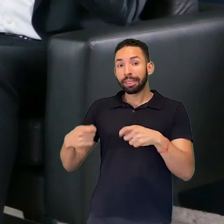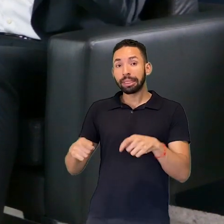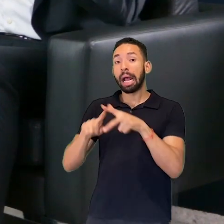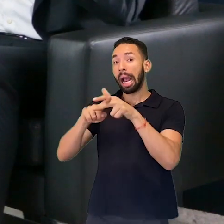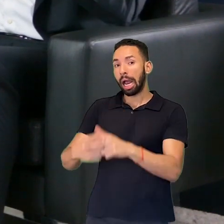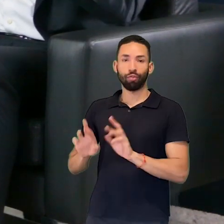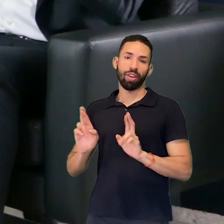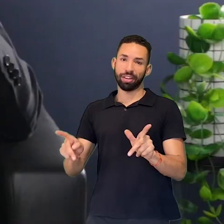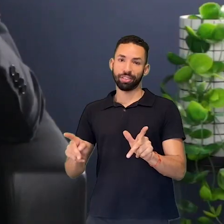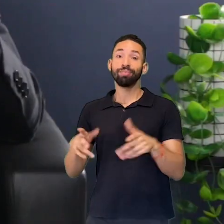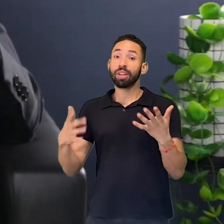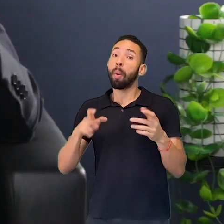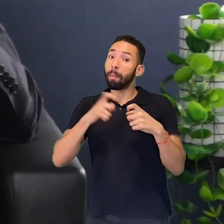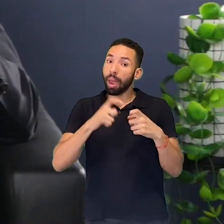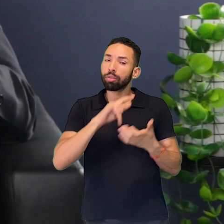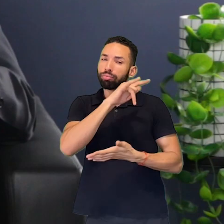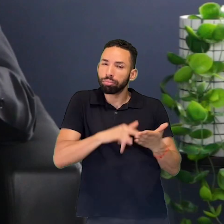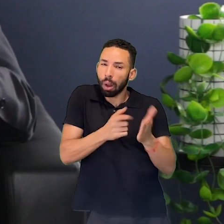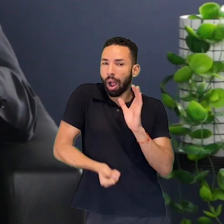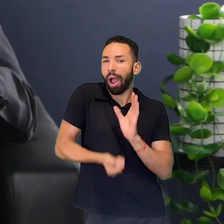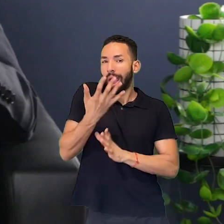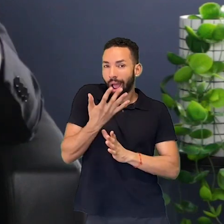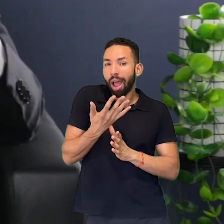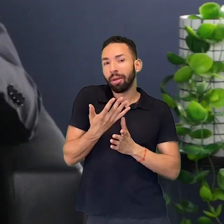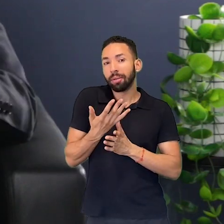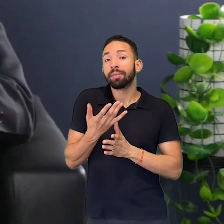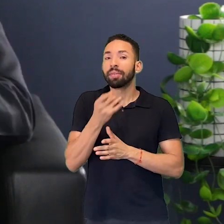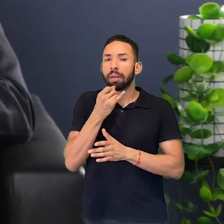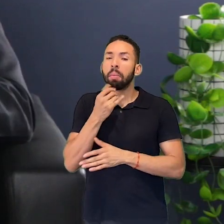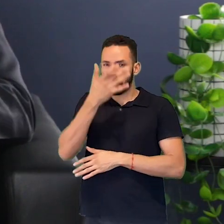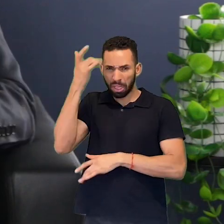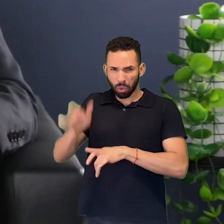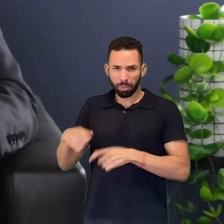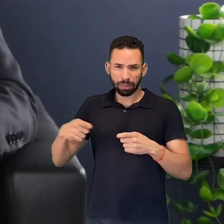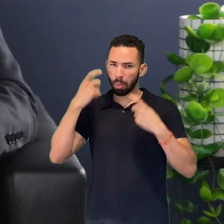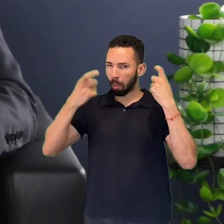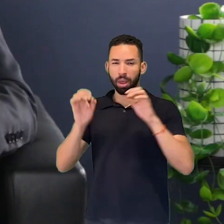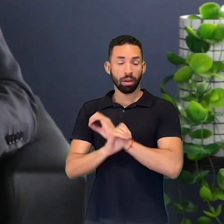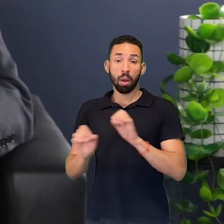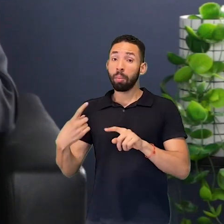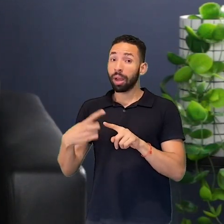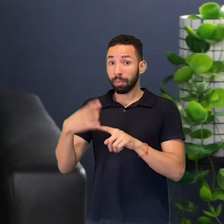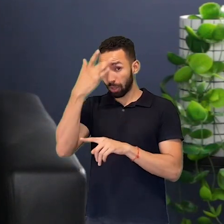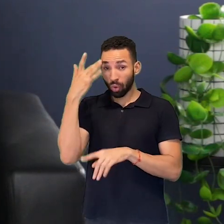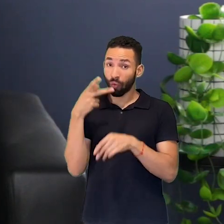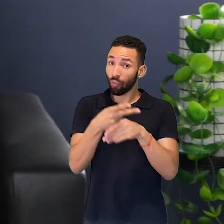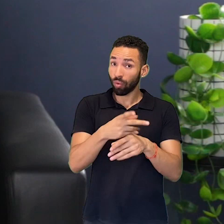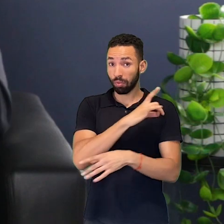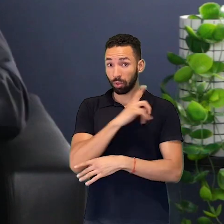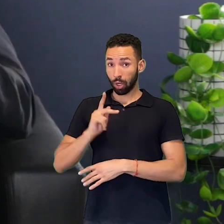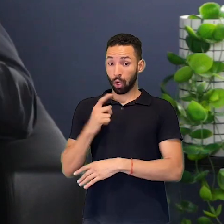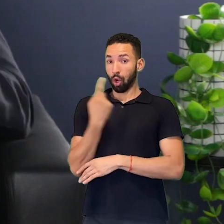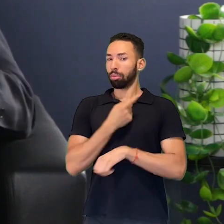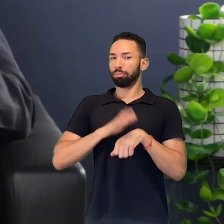uma análise diferenciada. Então, esse médico vai fazer um laudo, e aí o assistido não precisa se preocupar nisso no primeiro momento, ele vai primeiro na